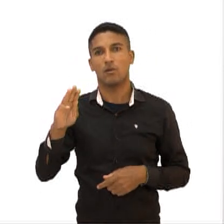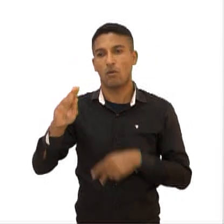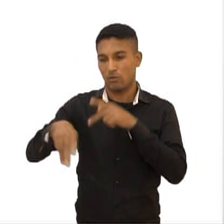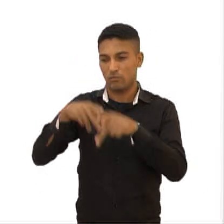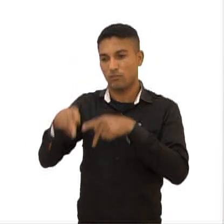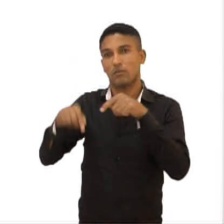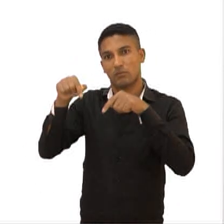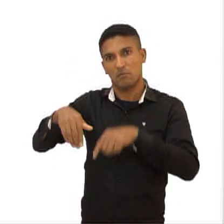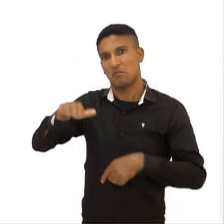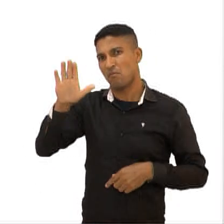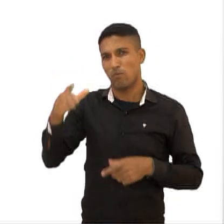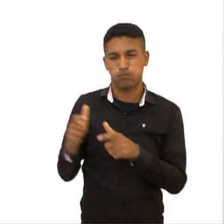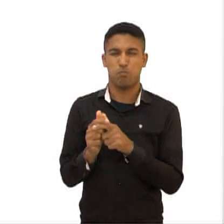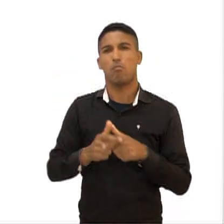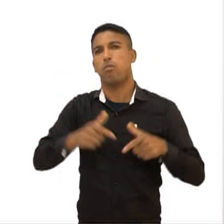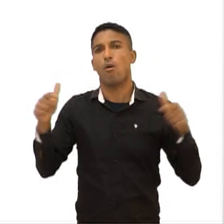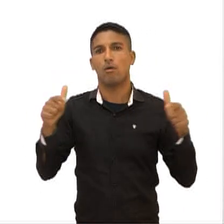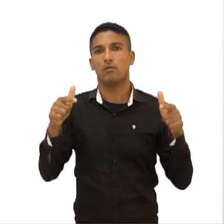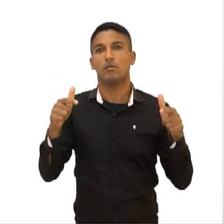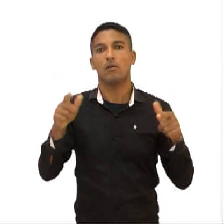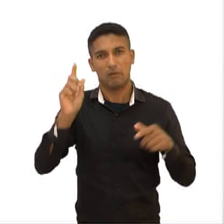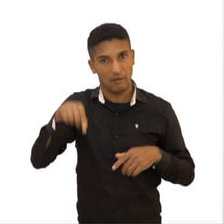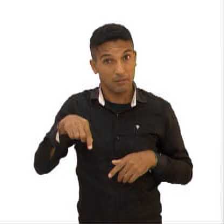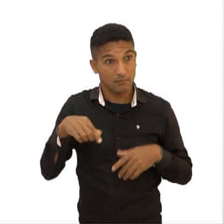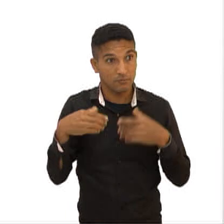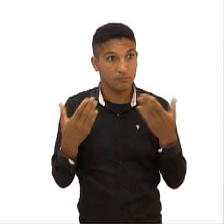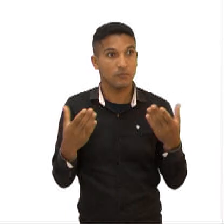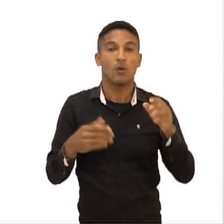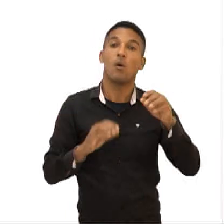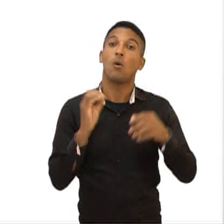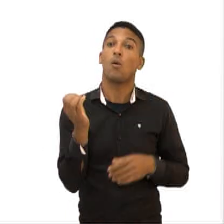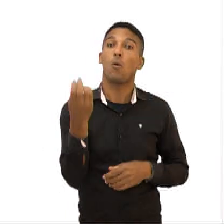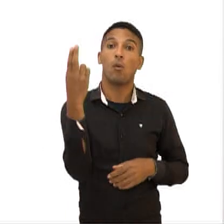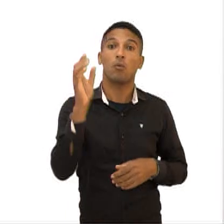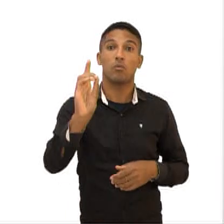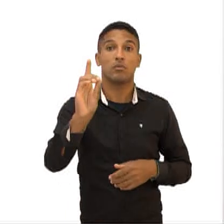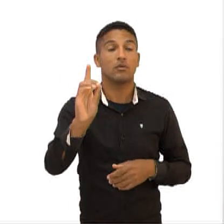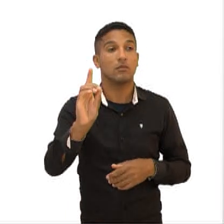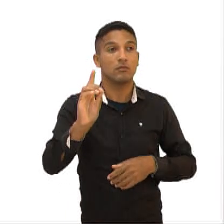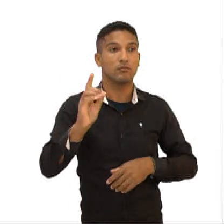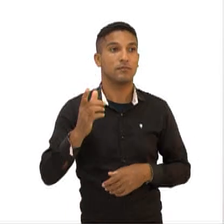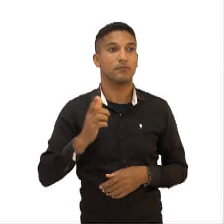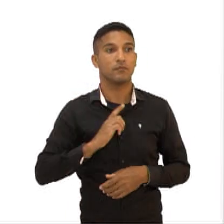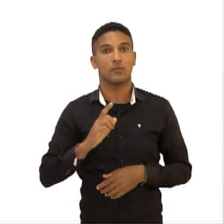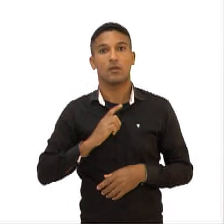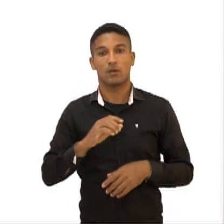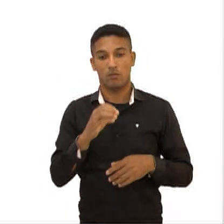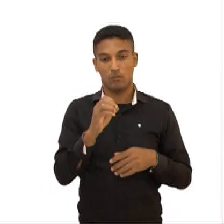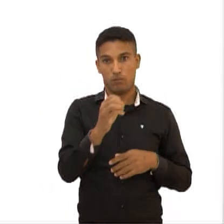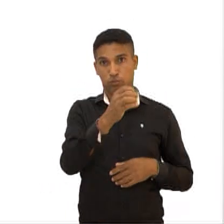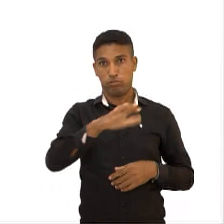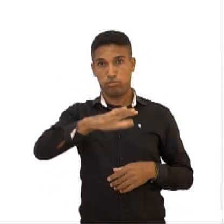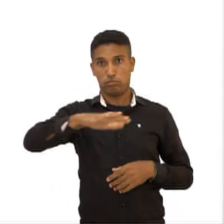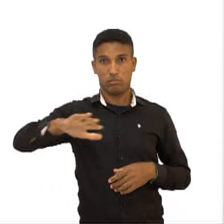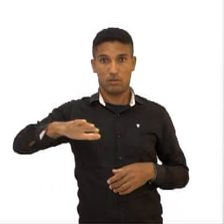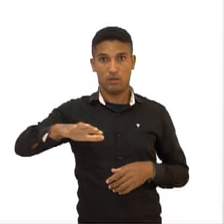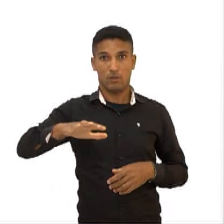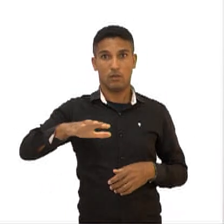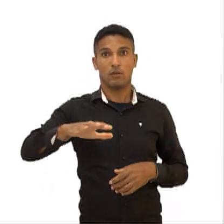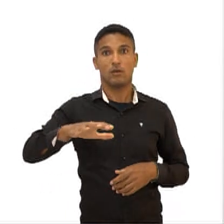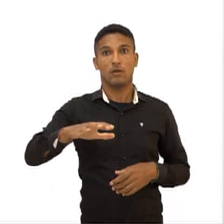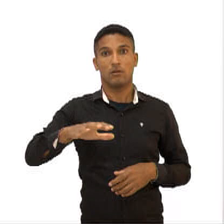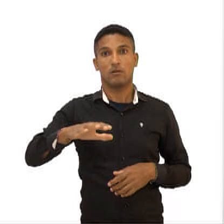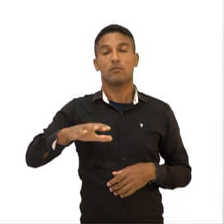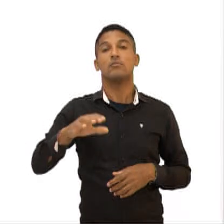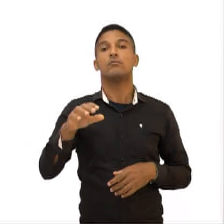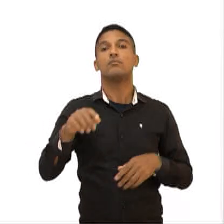ele é considerado um país multicultural? Ou será que é porque D, limita com o Oceano Pacífico ao oeste, hacia o sul